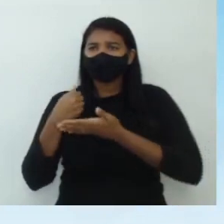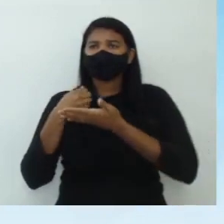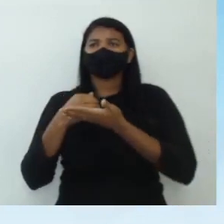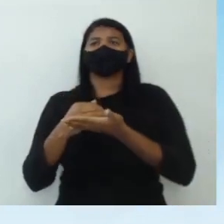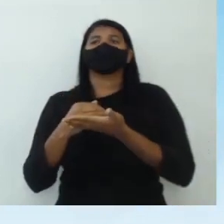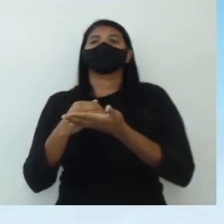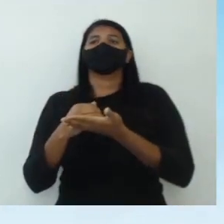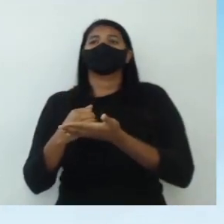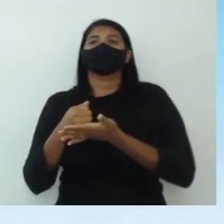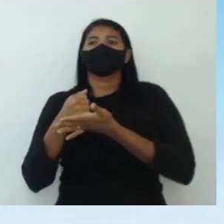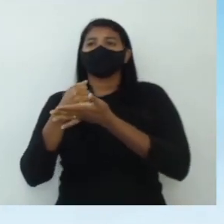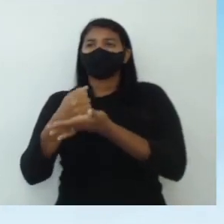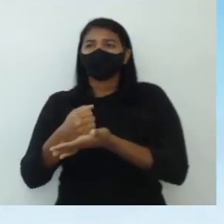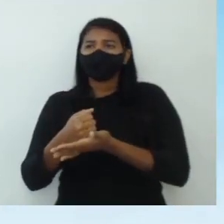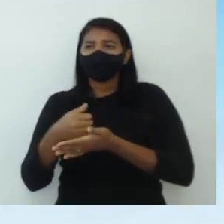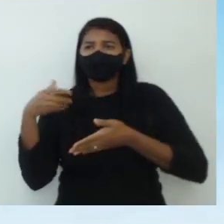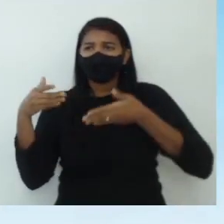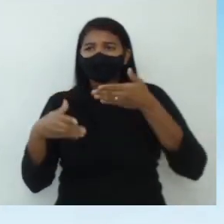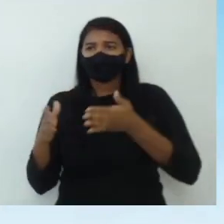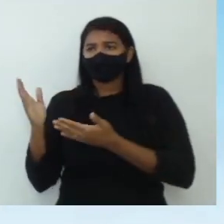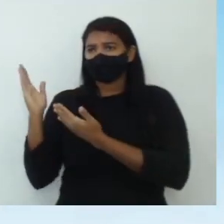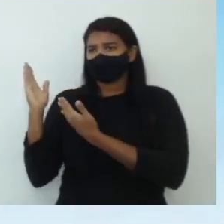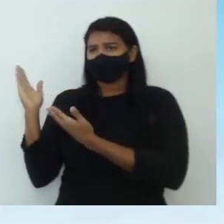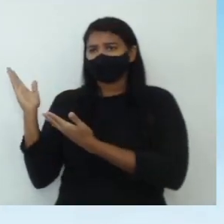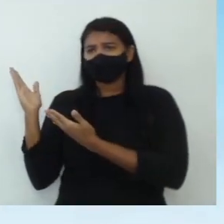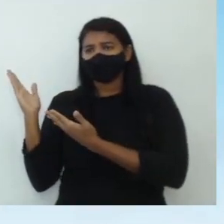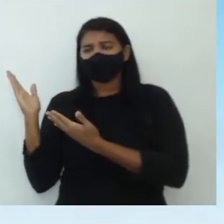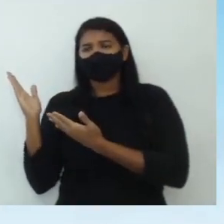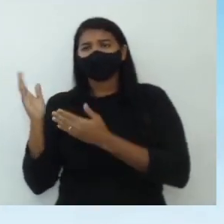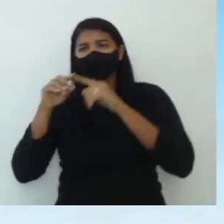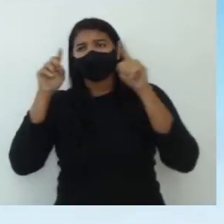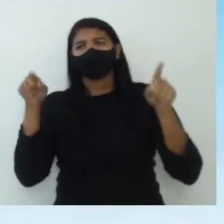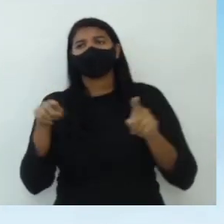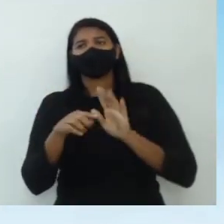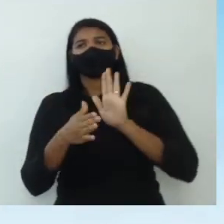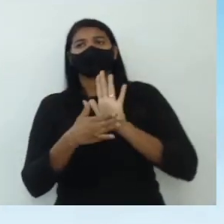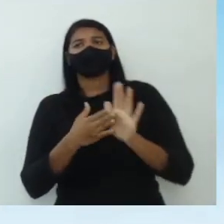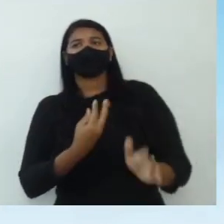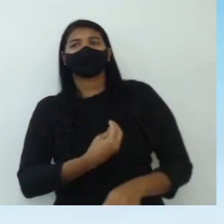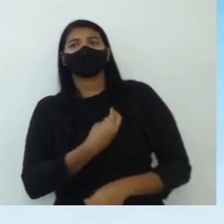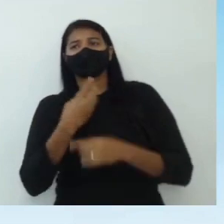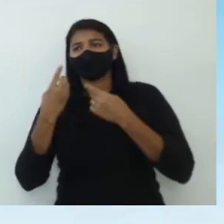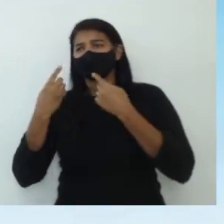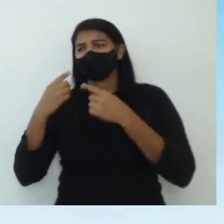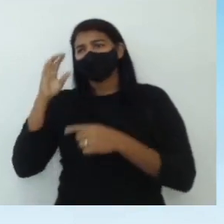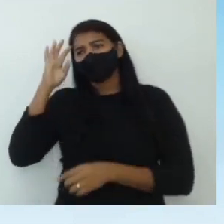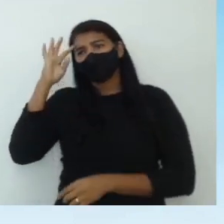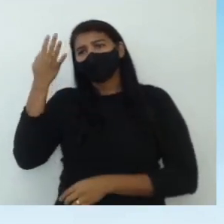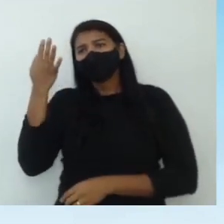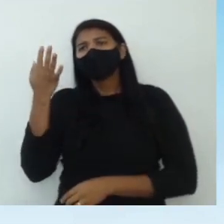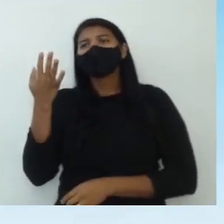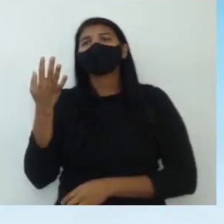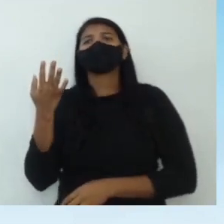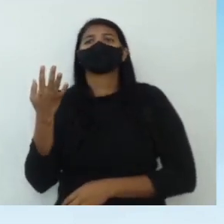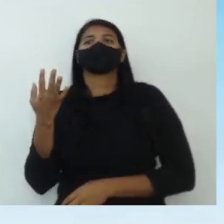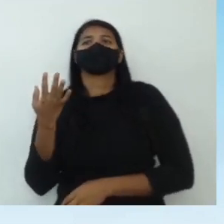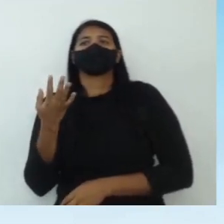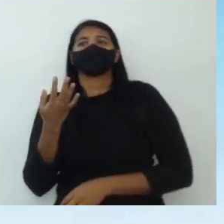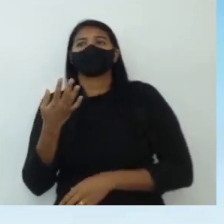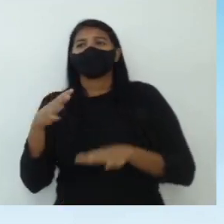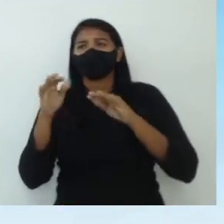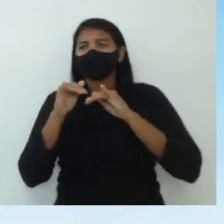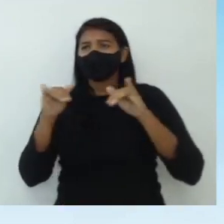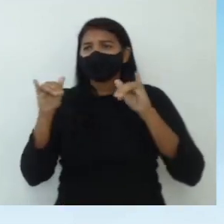aí participando de forma protagonista, né, também dessas decisões, se inteirando sobre essas